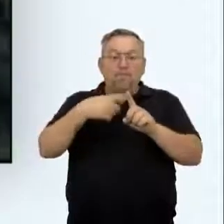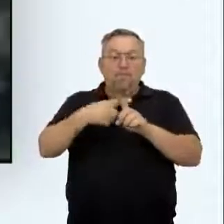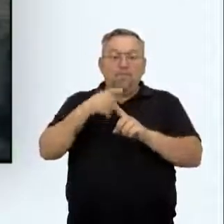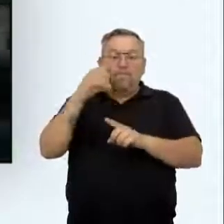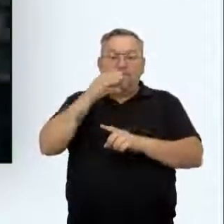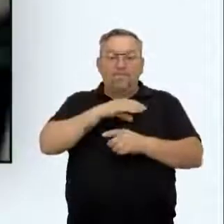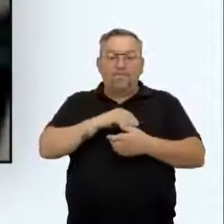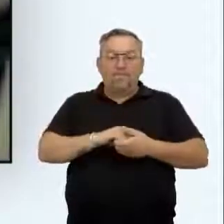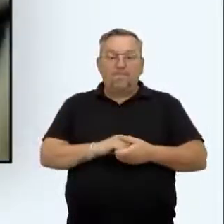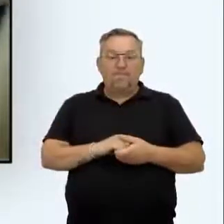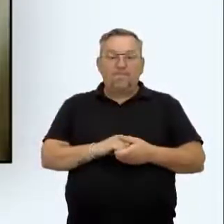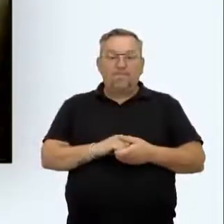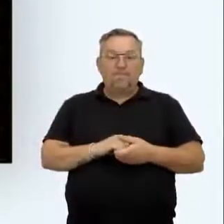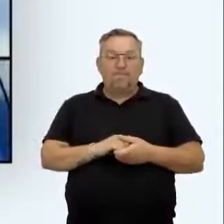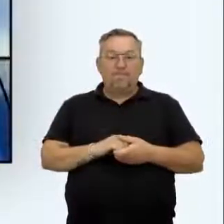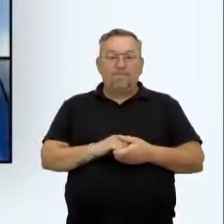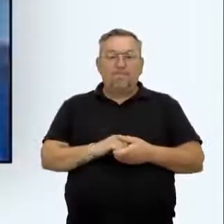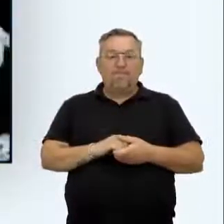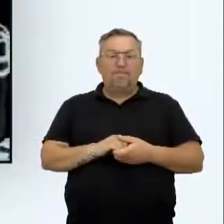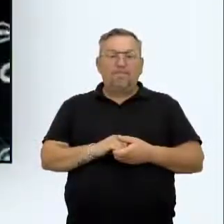eficiente.